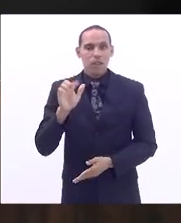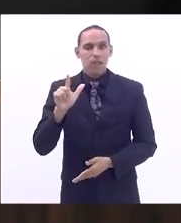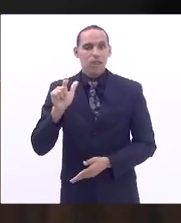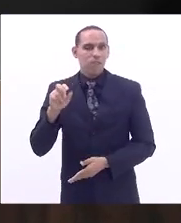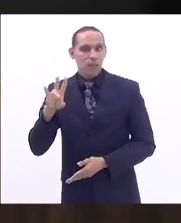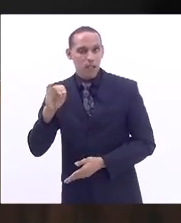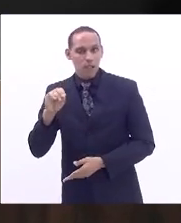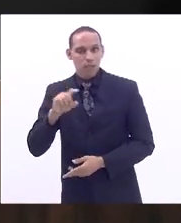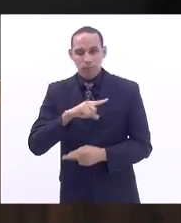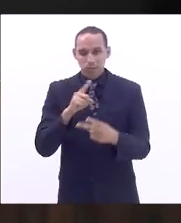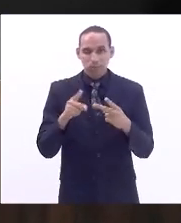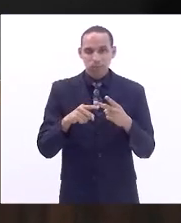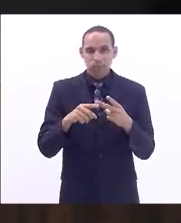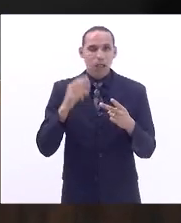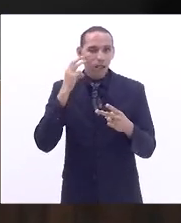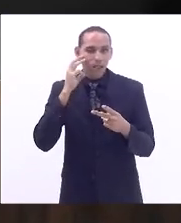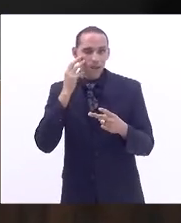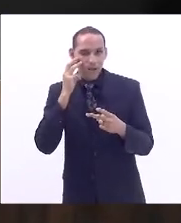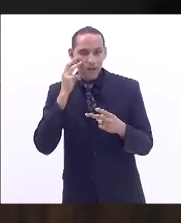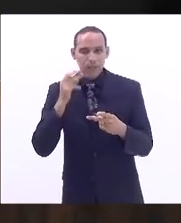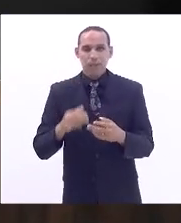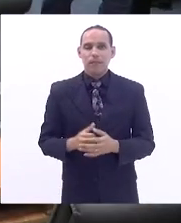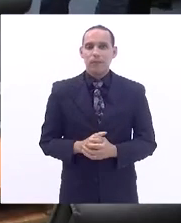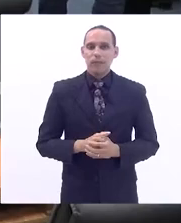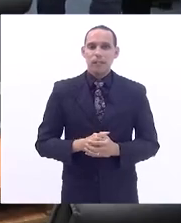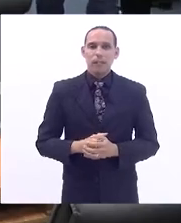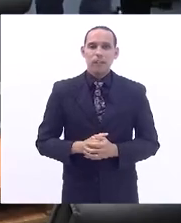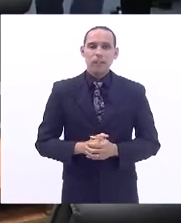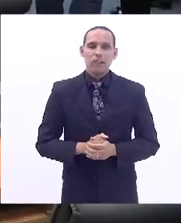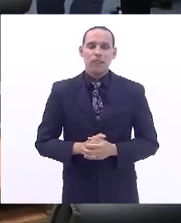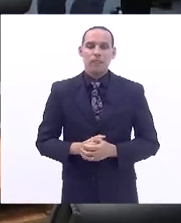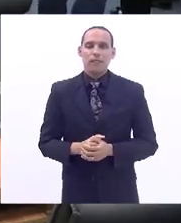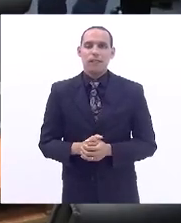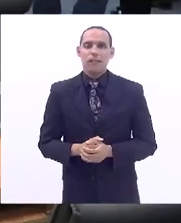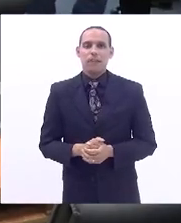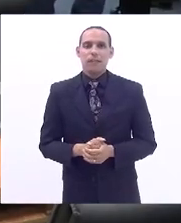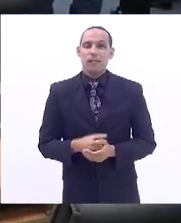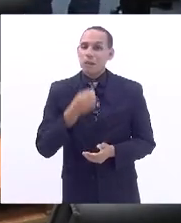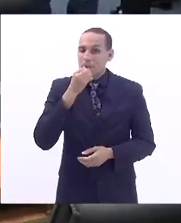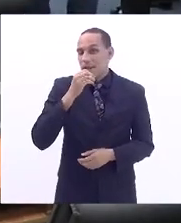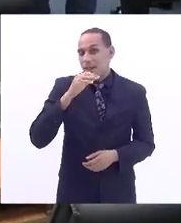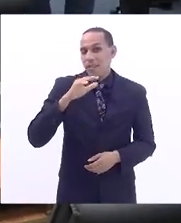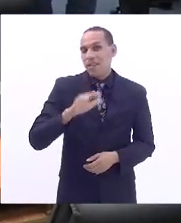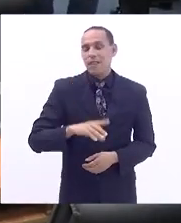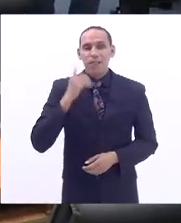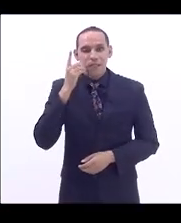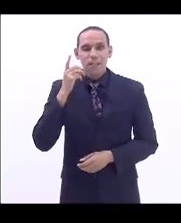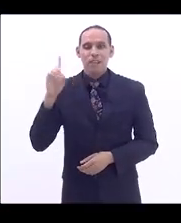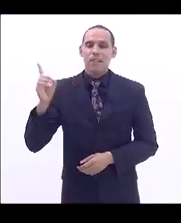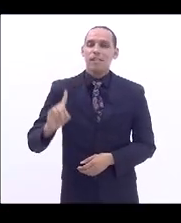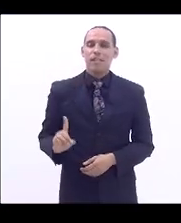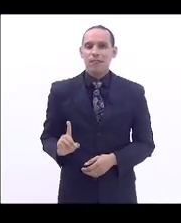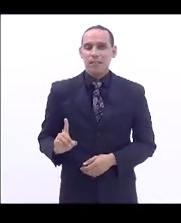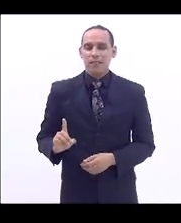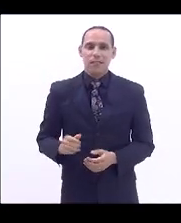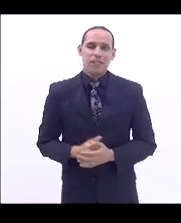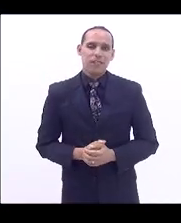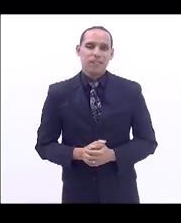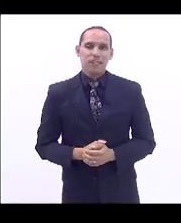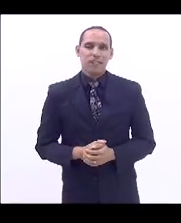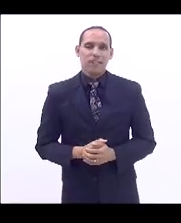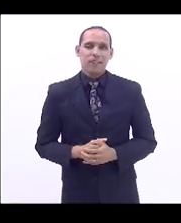inscrito seguindo o deputado waldeck e Oi boa tarde Deputado ter manter